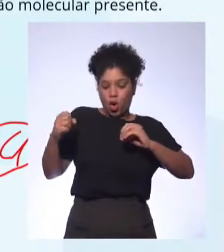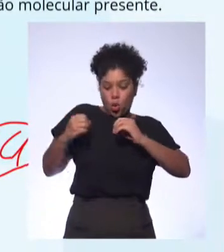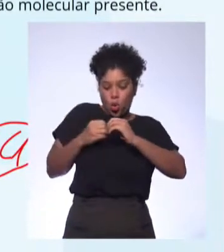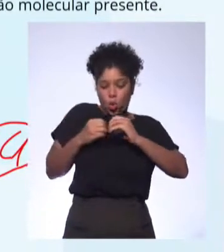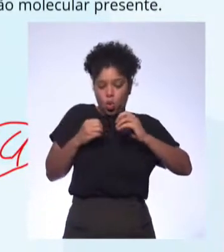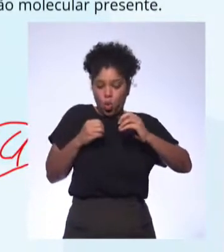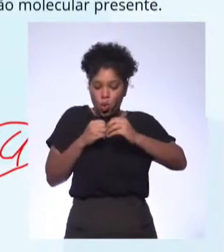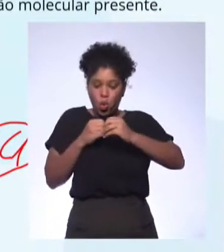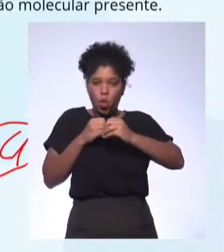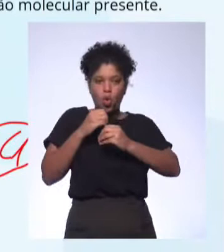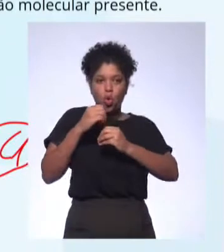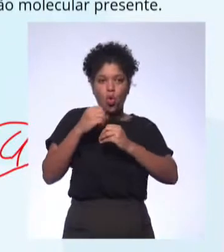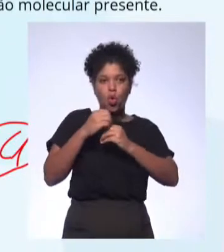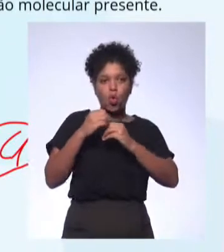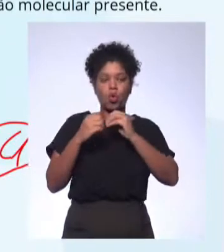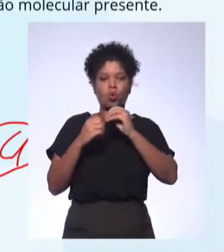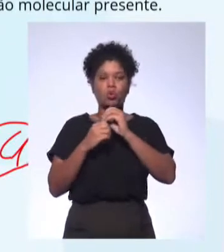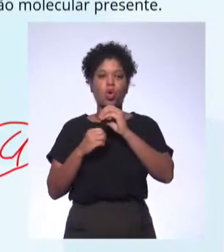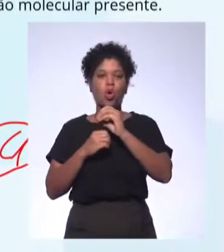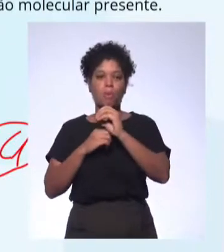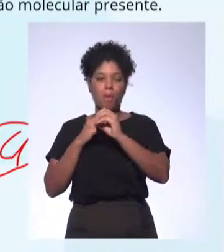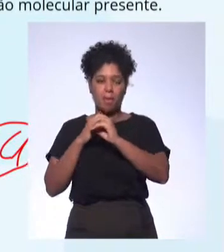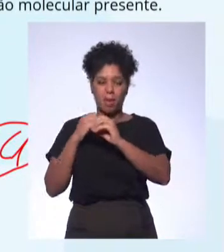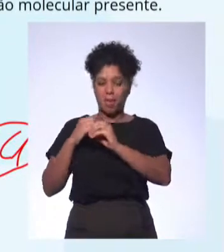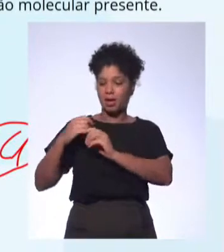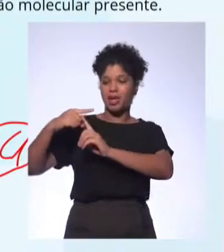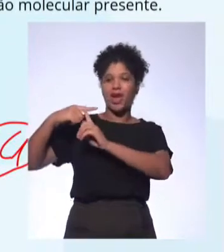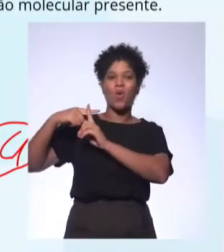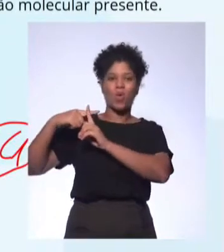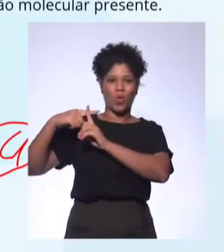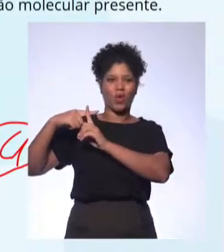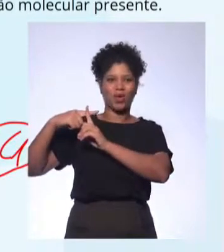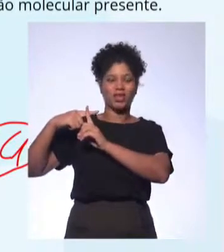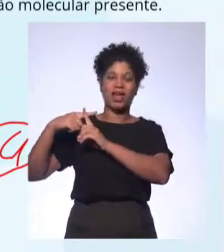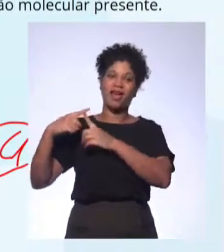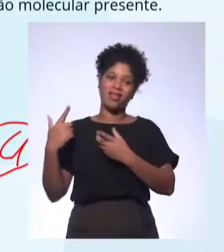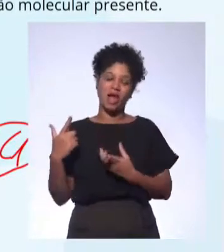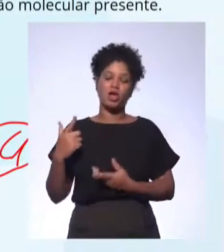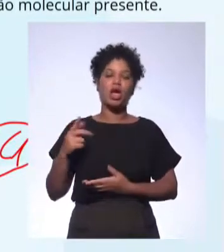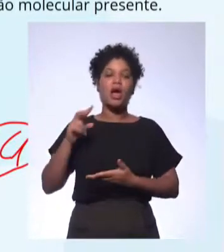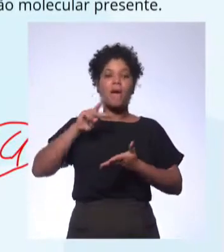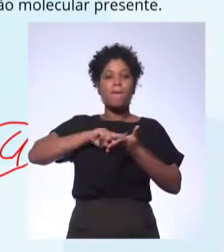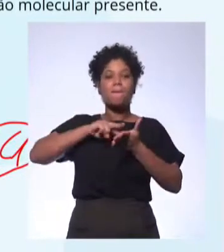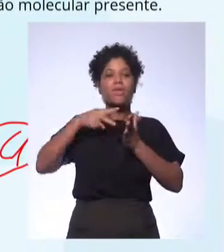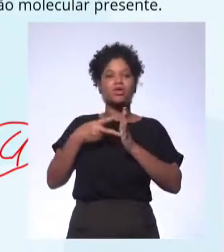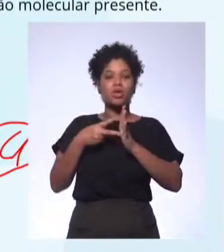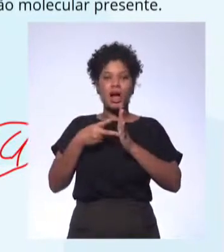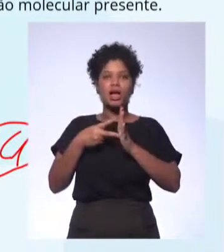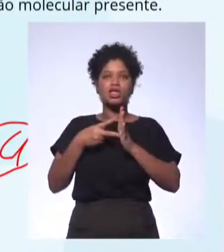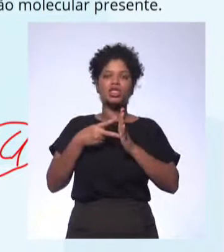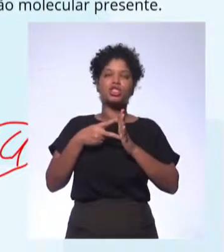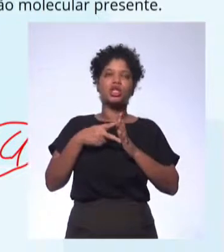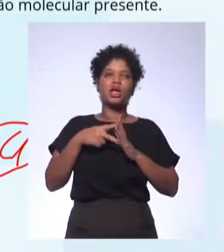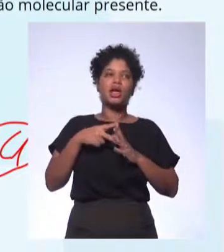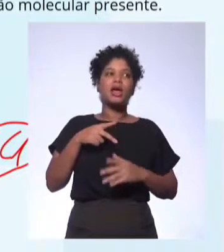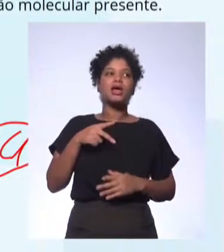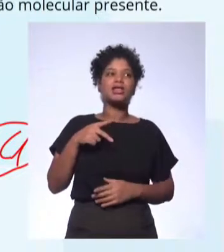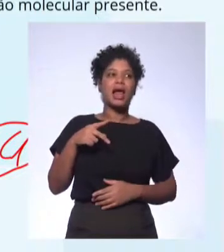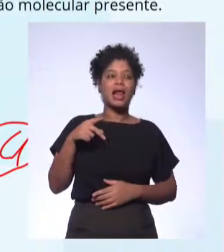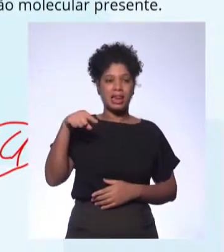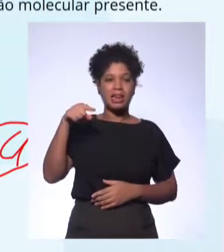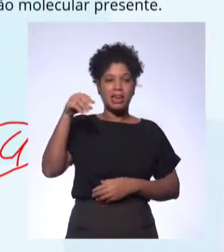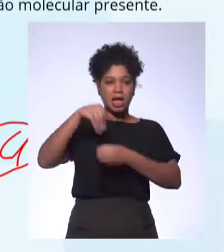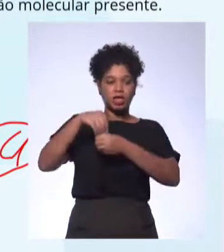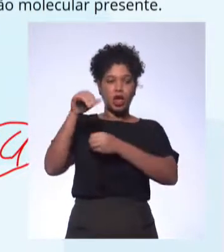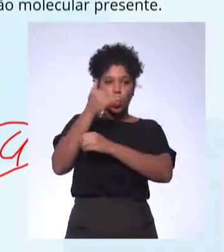Ok portanto aqui ocorre um dipolo induzido ela tem carga elétrica positiva não